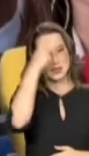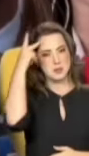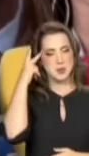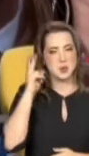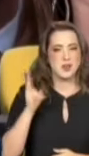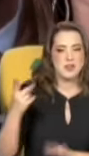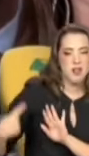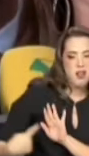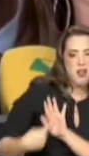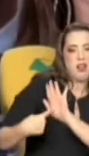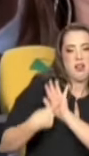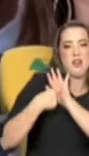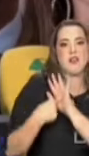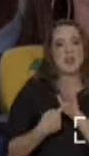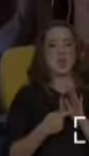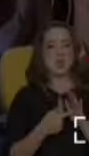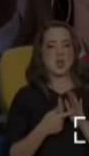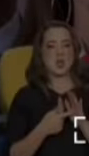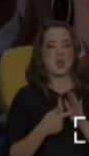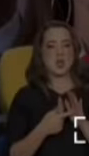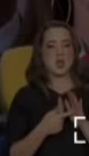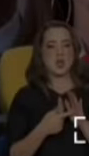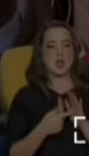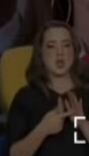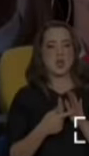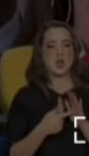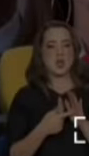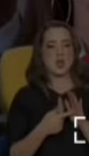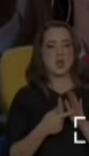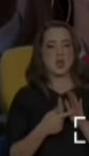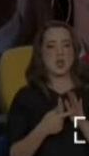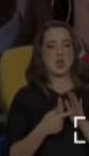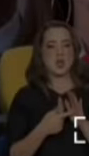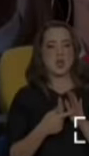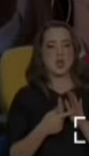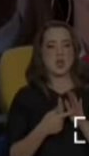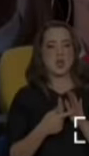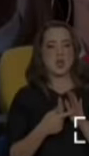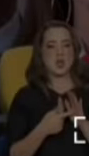e, ao contrário dos meus acusadores... Fui rotulado como antidemocrático.